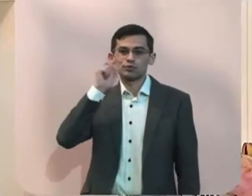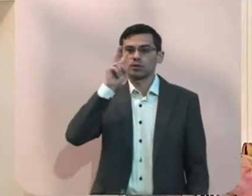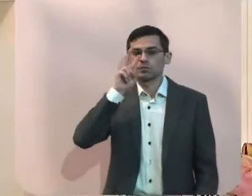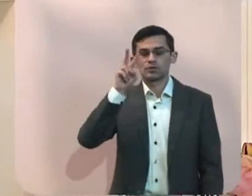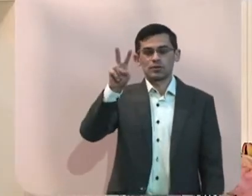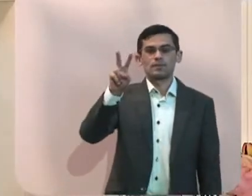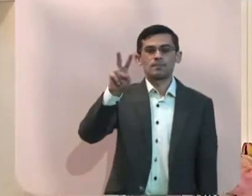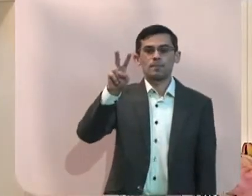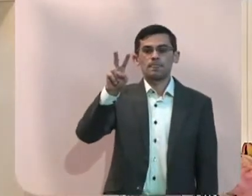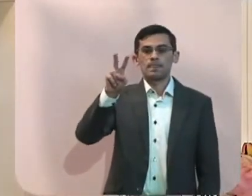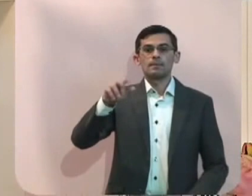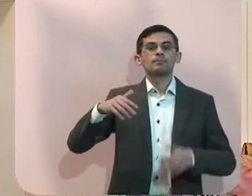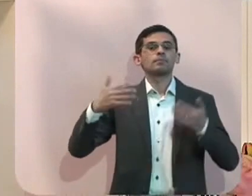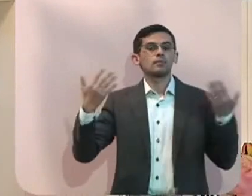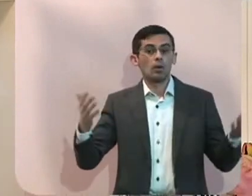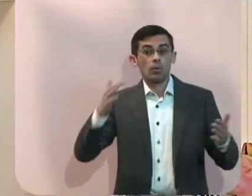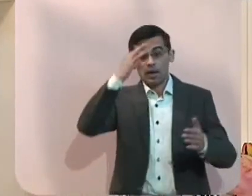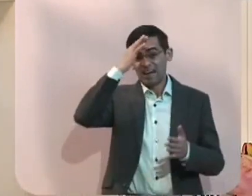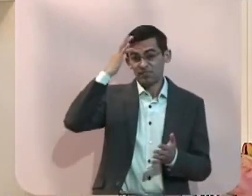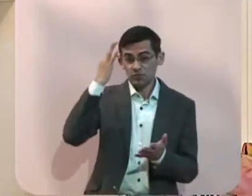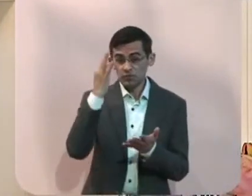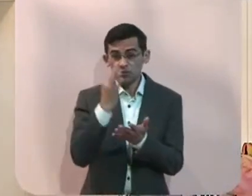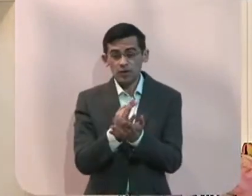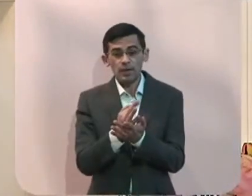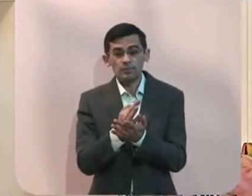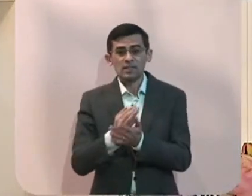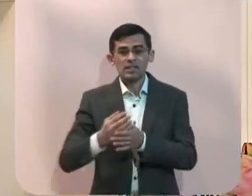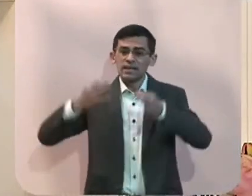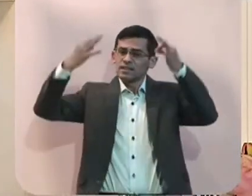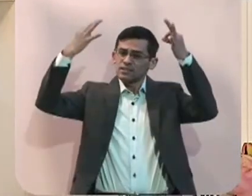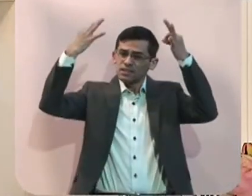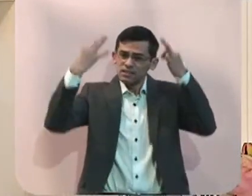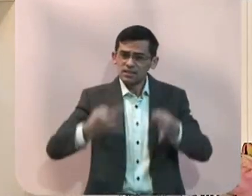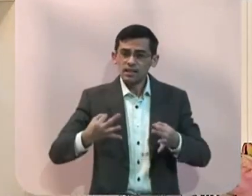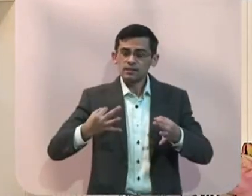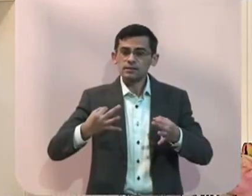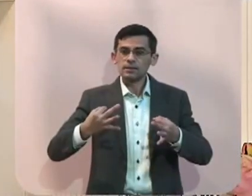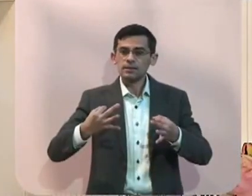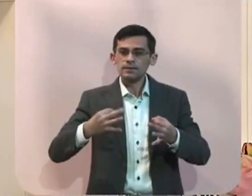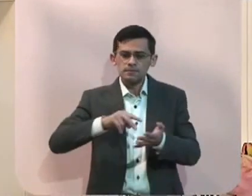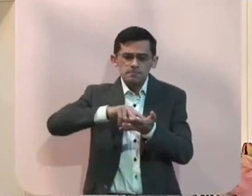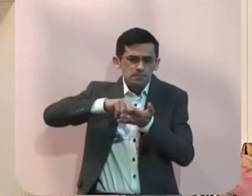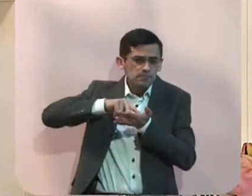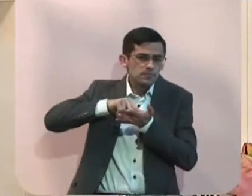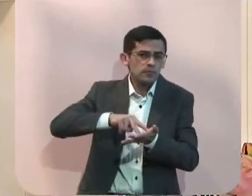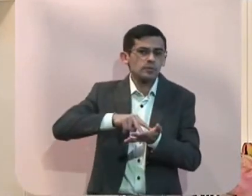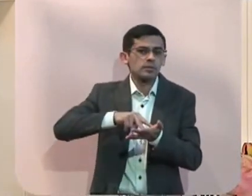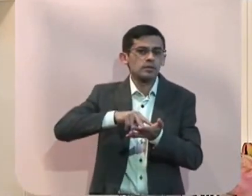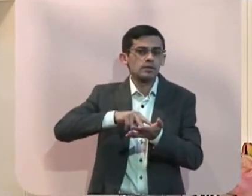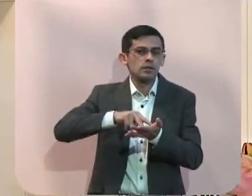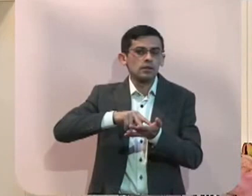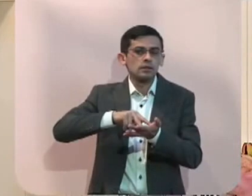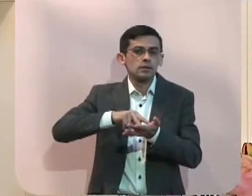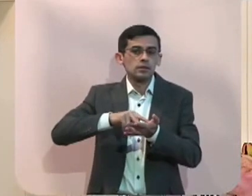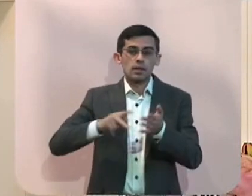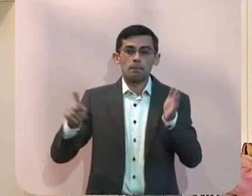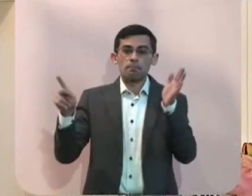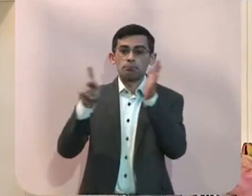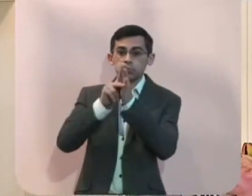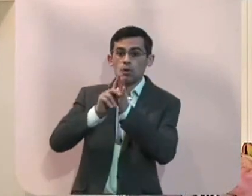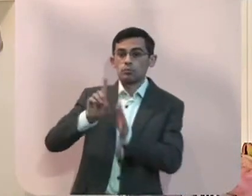vemos. Assim, a fé é a certeza inabalável que procede